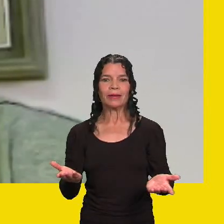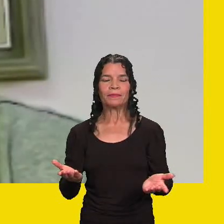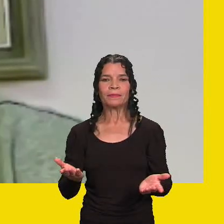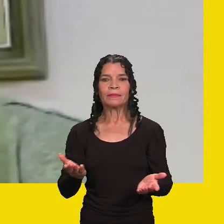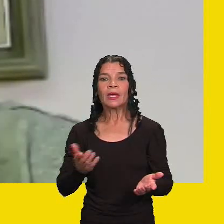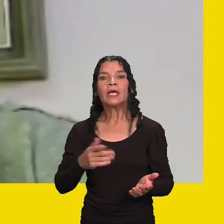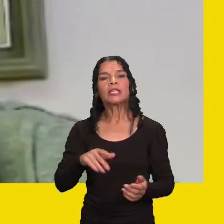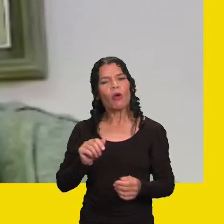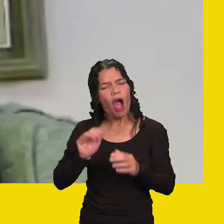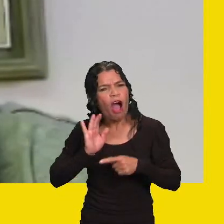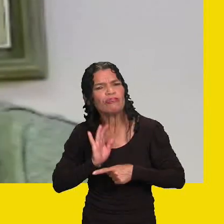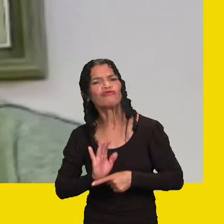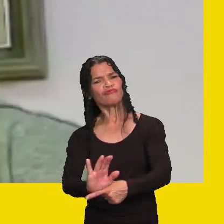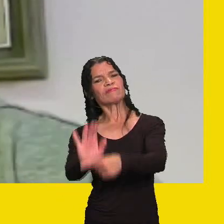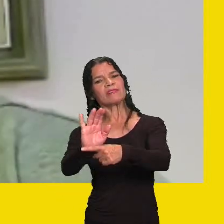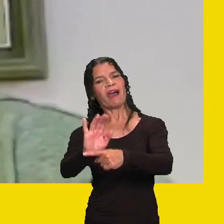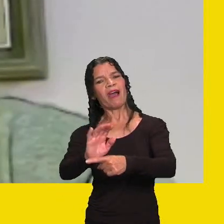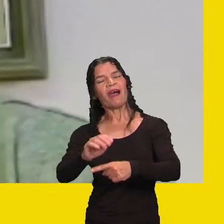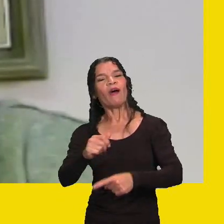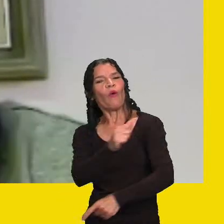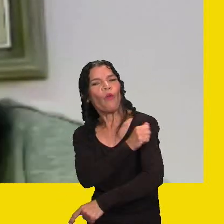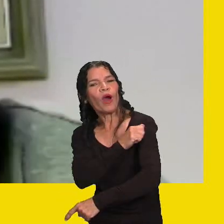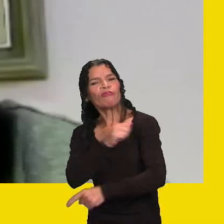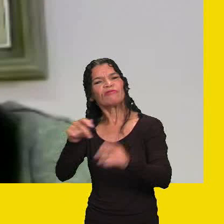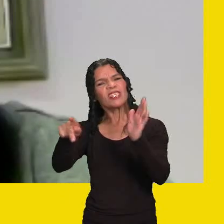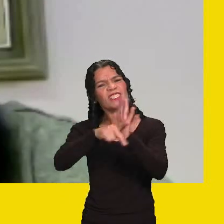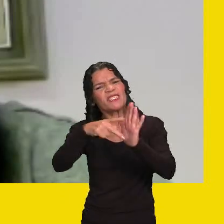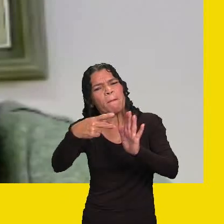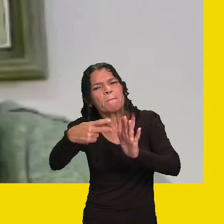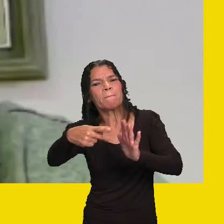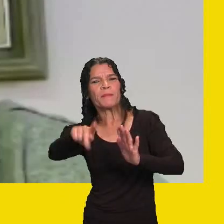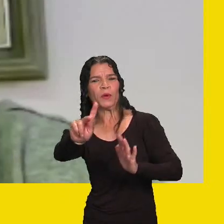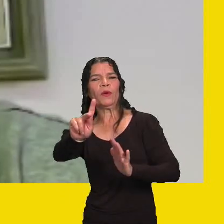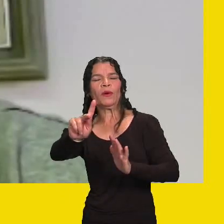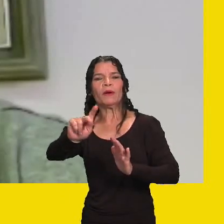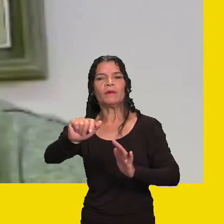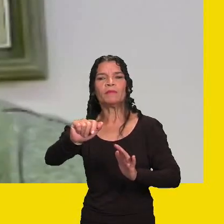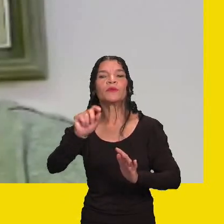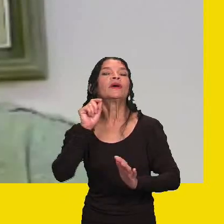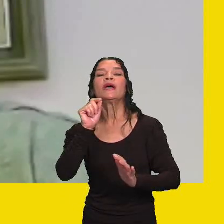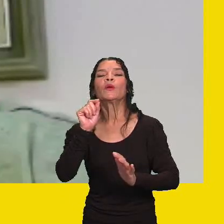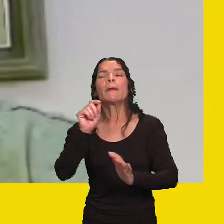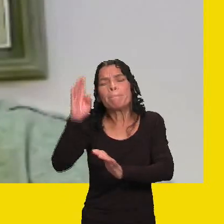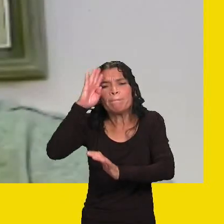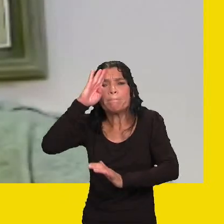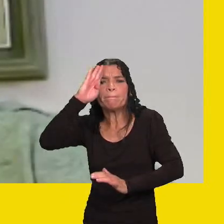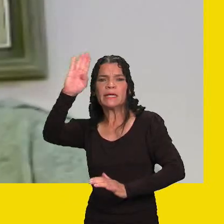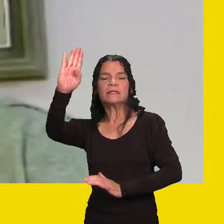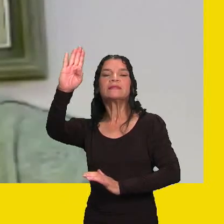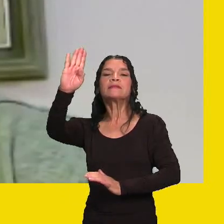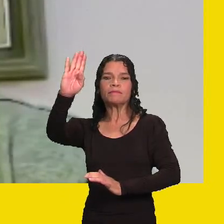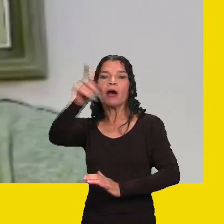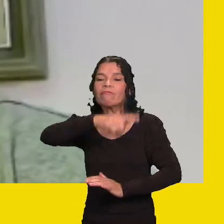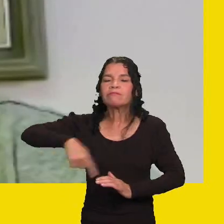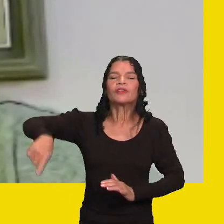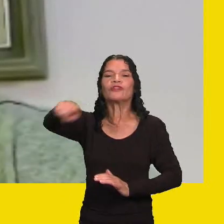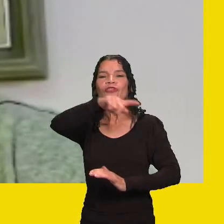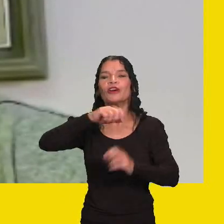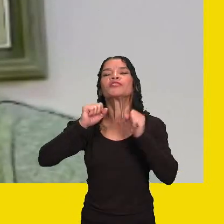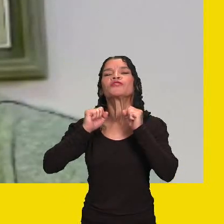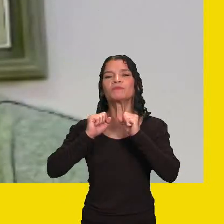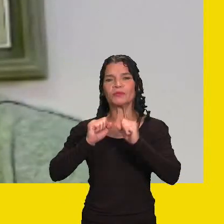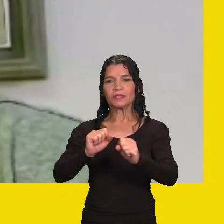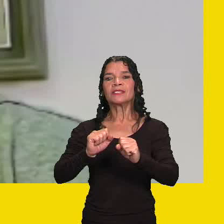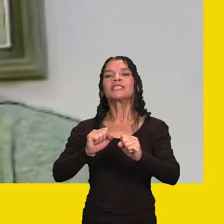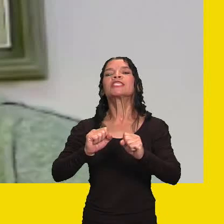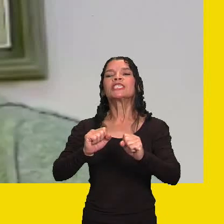dar protagonismo dentro do processo de alfabetização é o ponto principal que eu posso colocar como